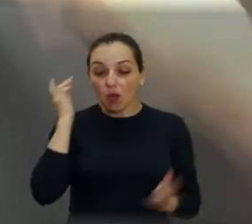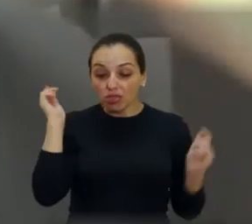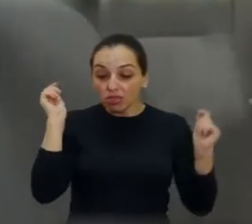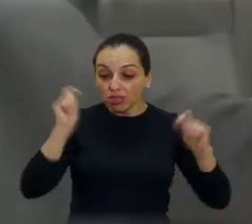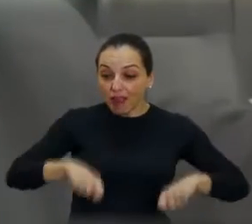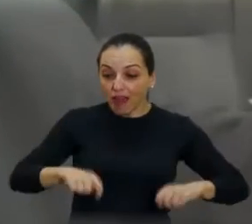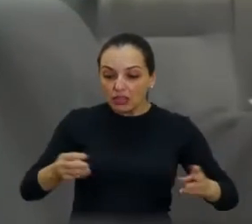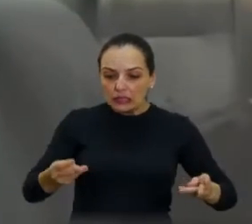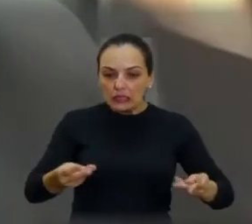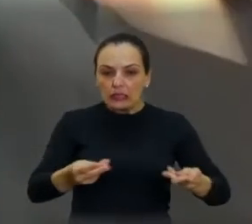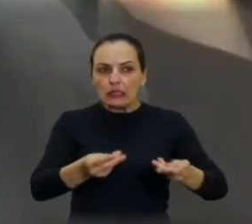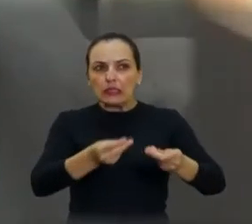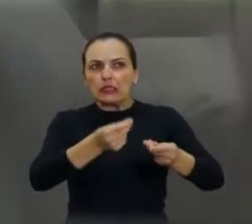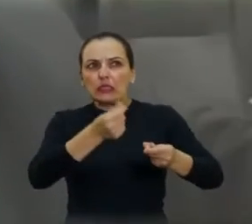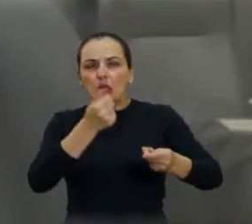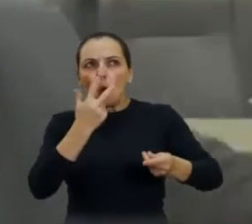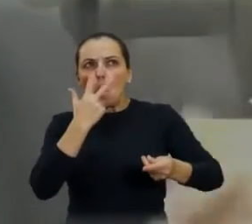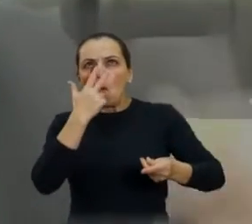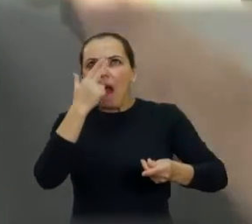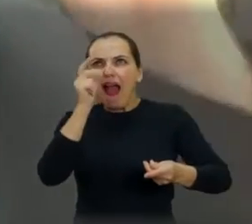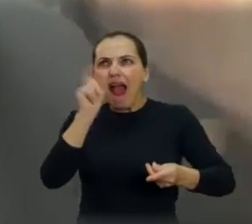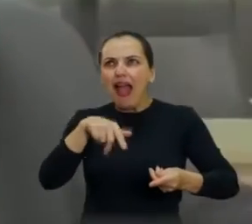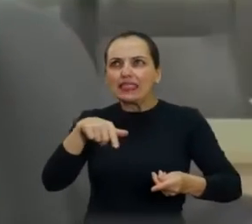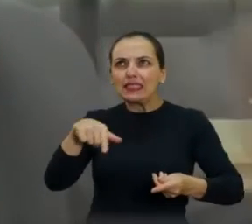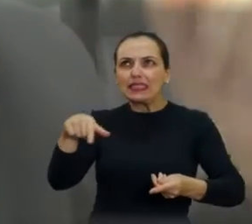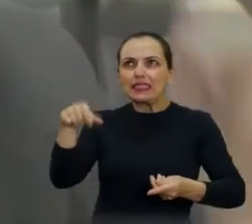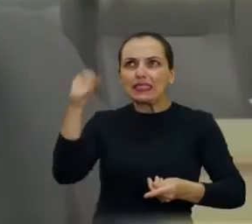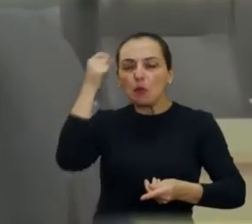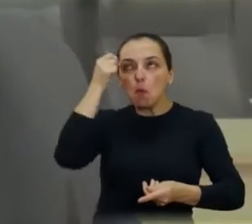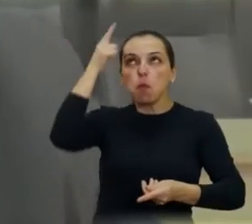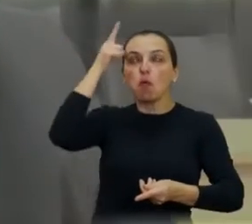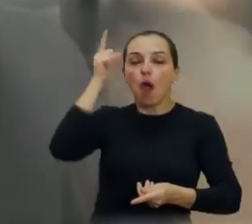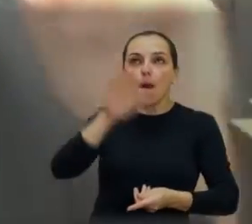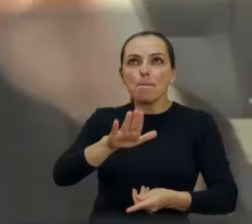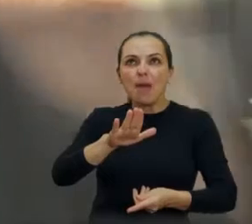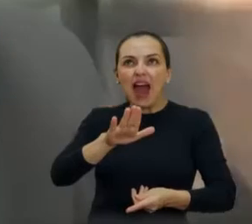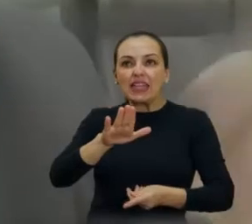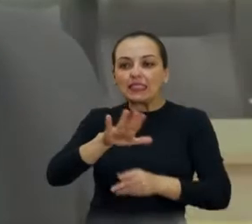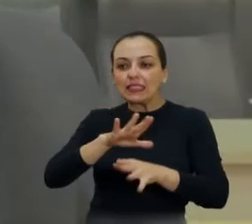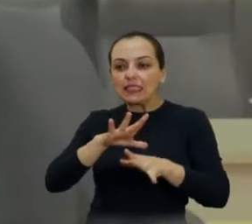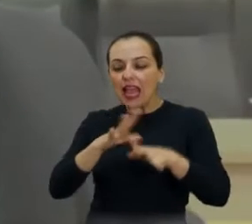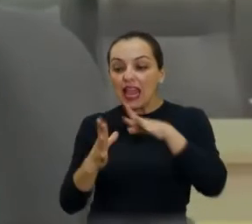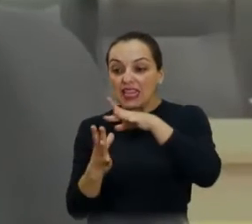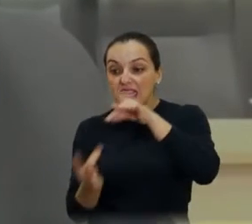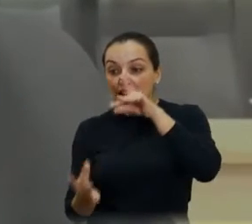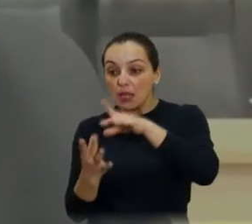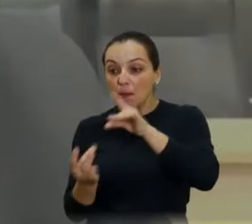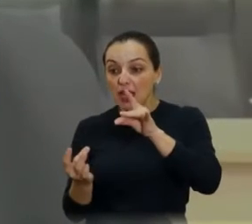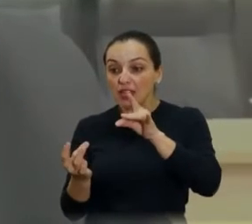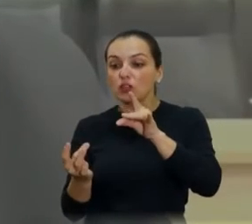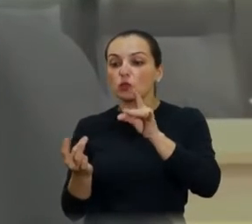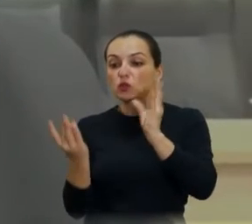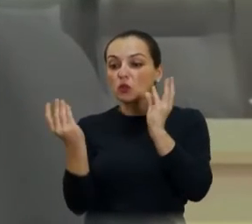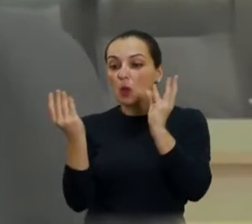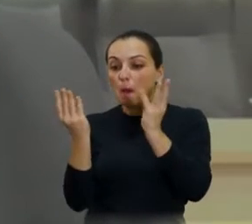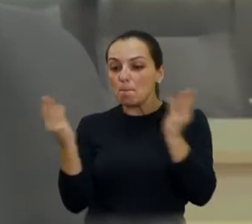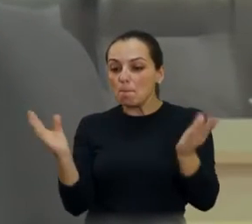eu achava que tinha um pouco de intelectual, mas pobre de espírito e deficiente